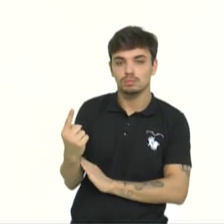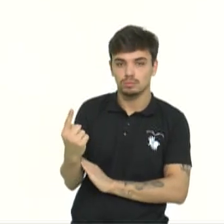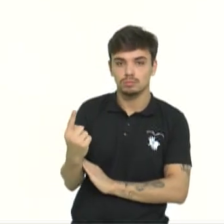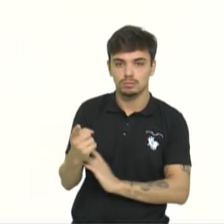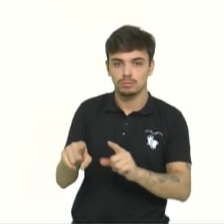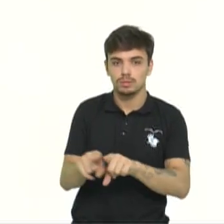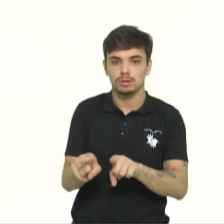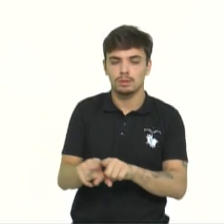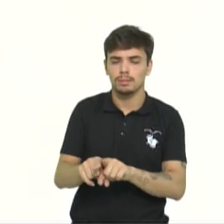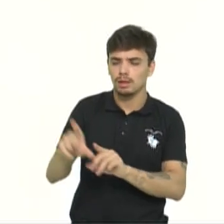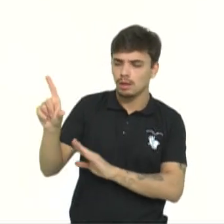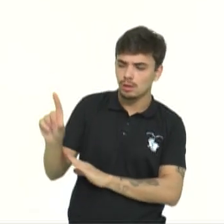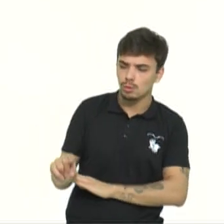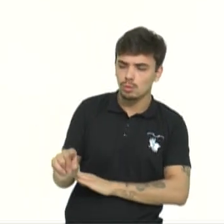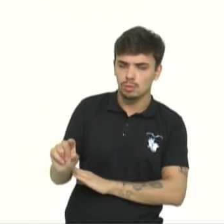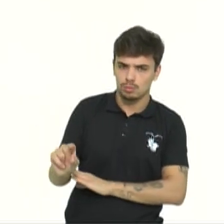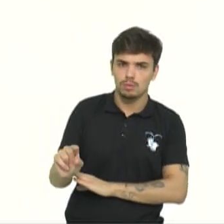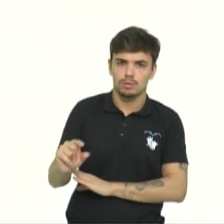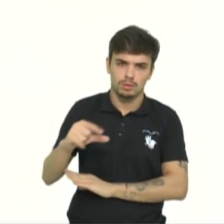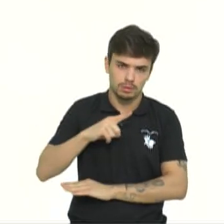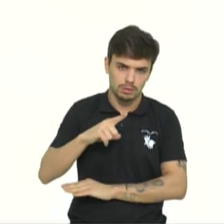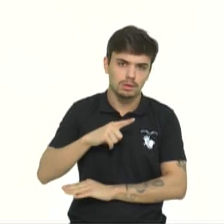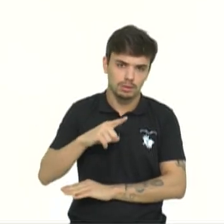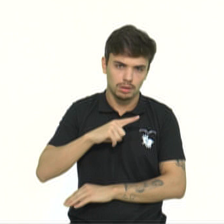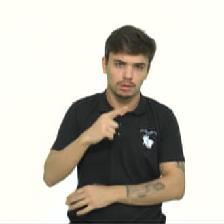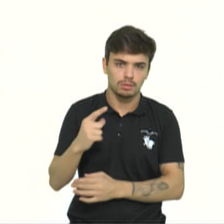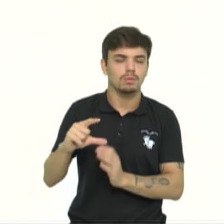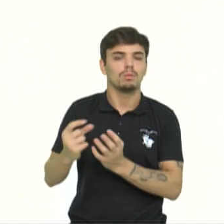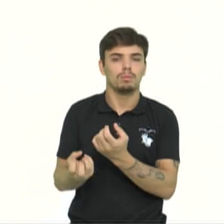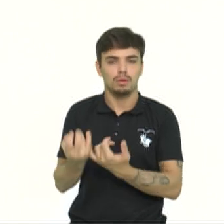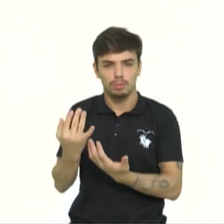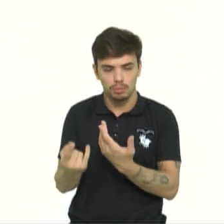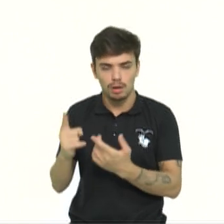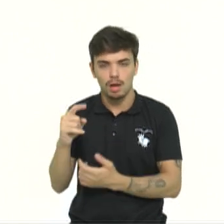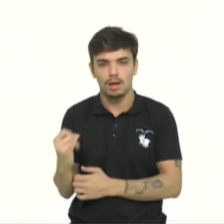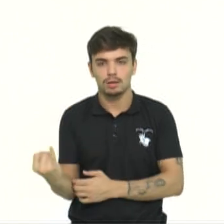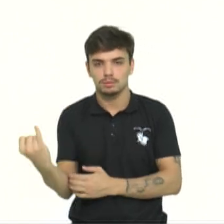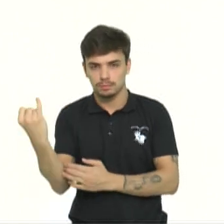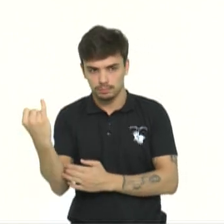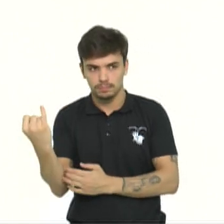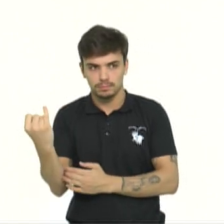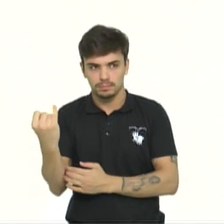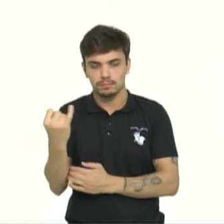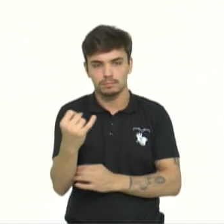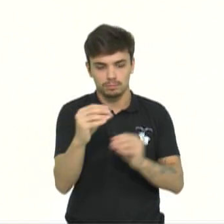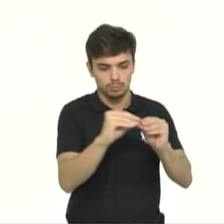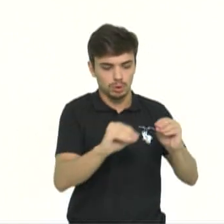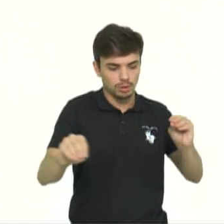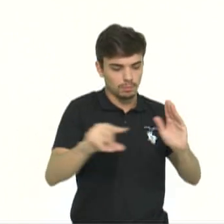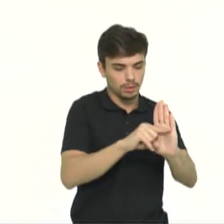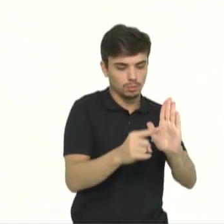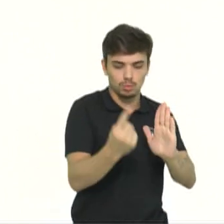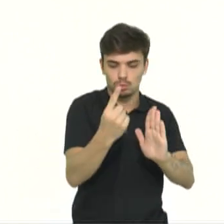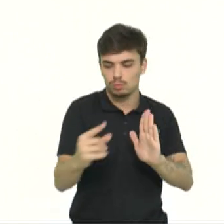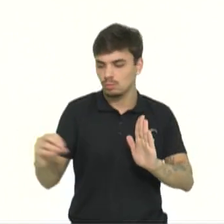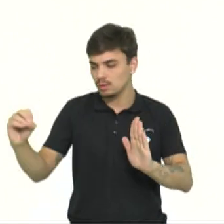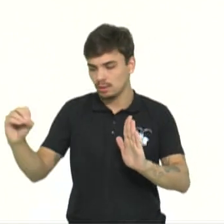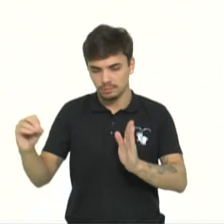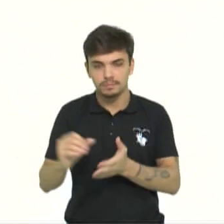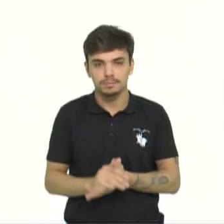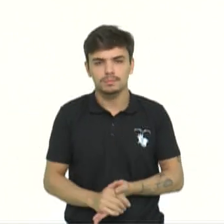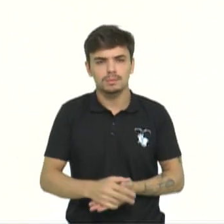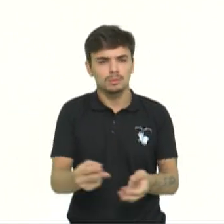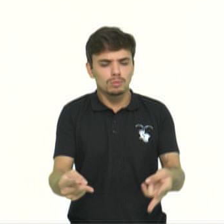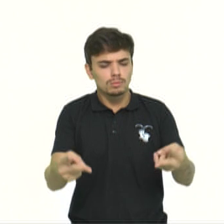o agente redutor que vai sofrer a oxidação é o I, que sai de menos 1 para 0.